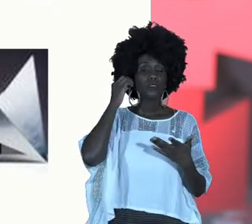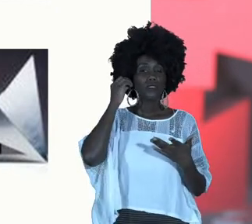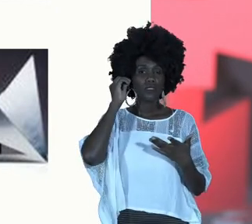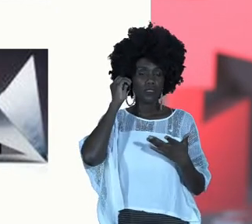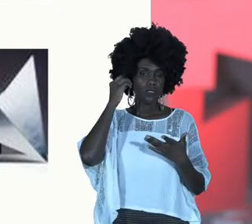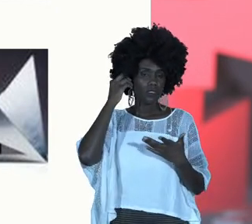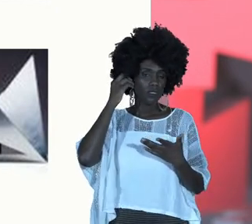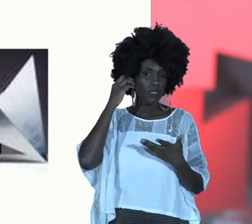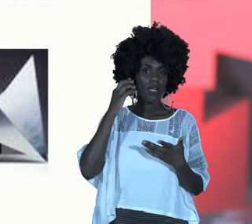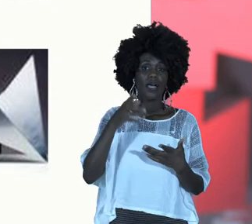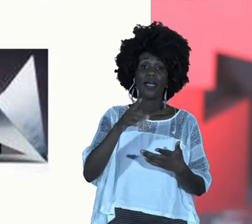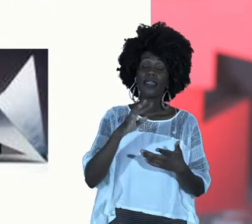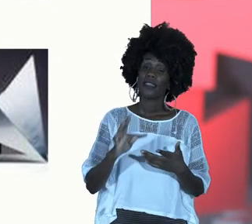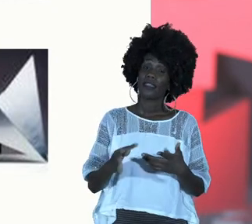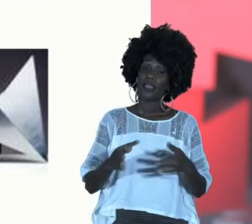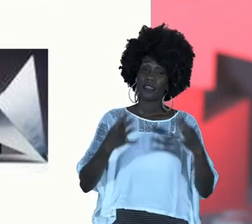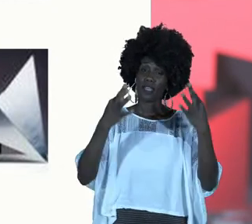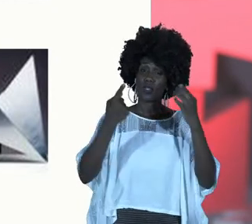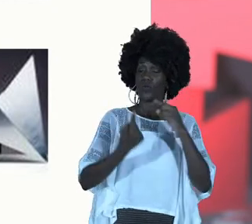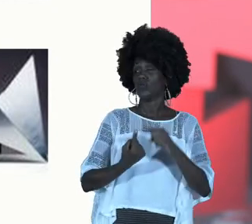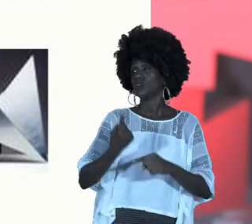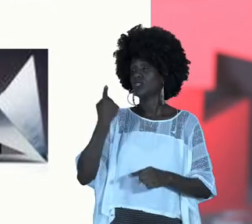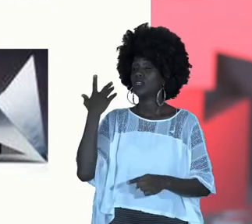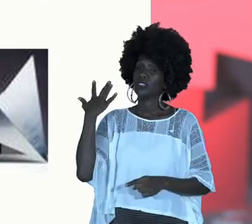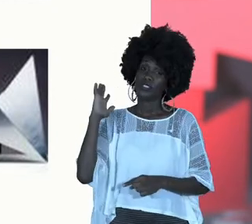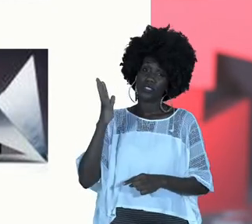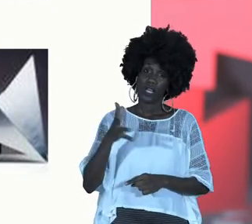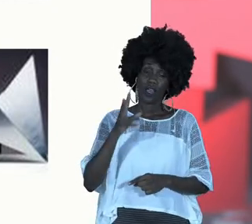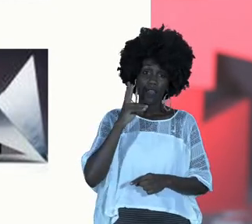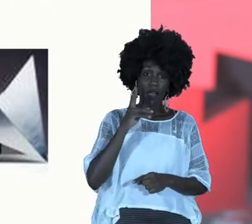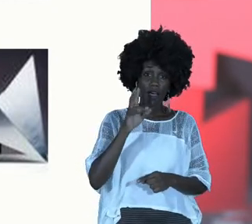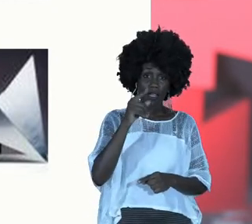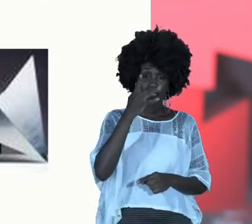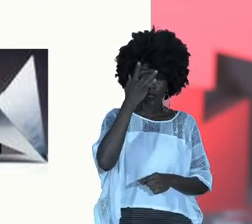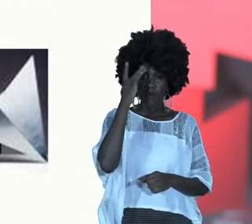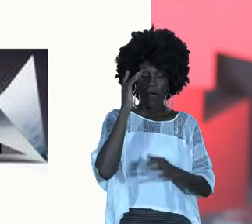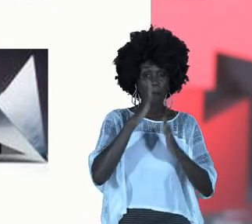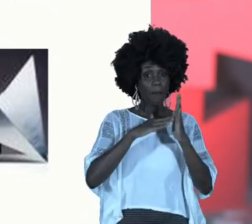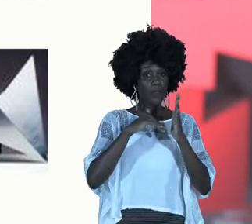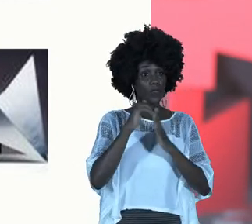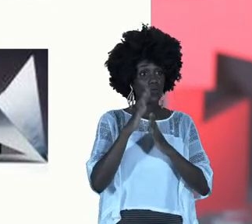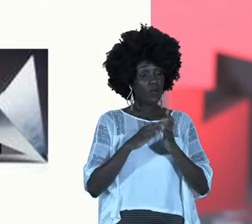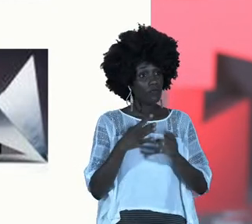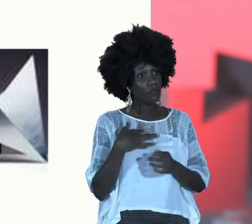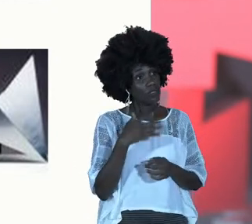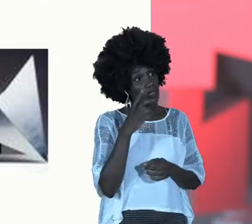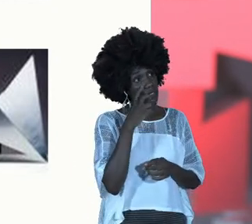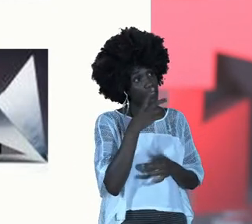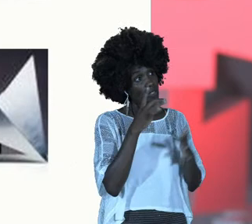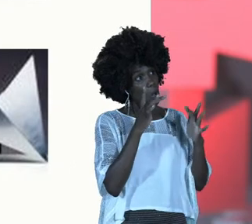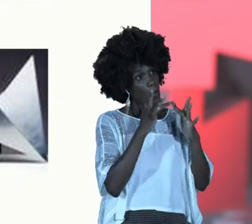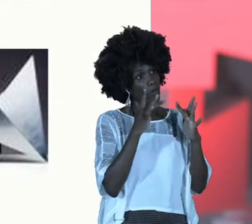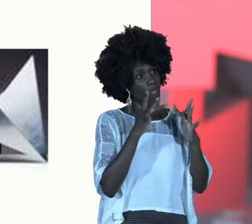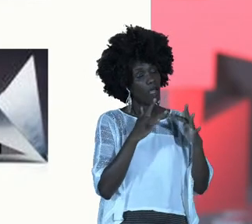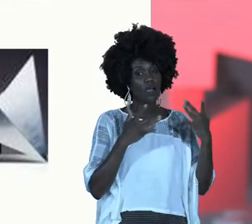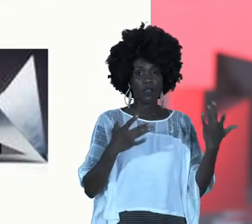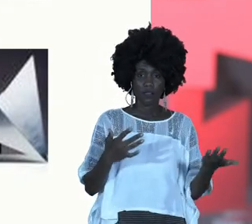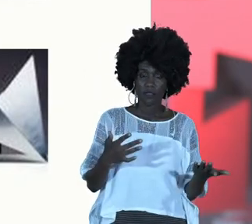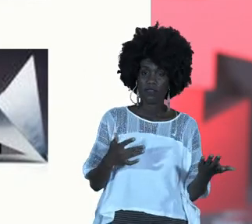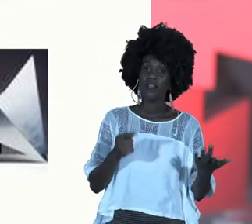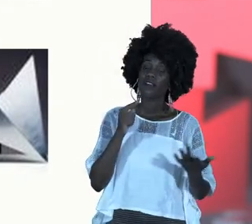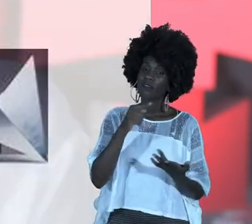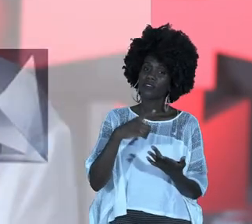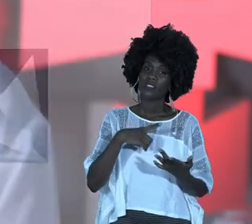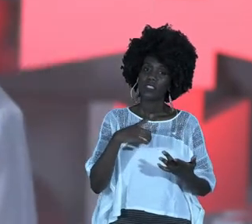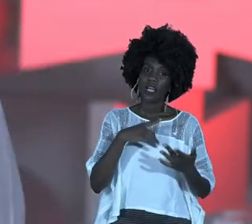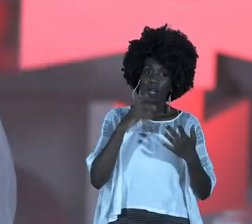tecnologia, ela existe desde a pré-história, porque no momento que você vê uma pintura, você está interagindo. Então, aqui, você